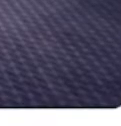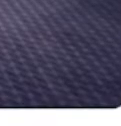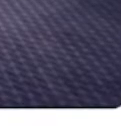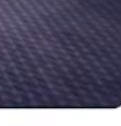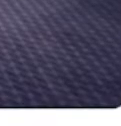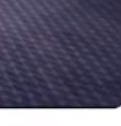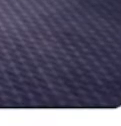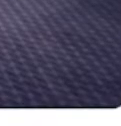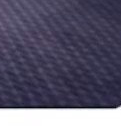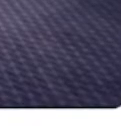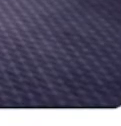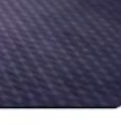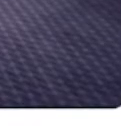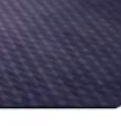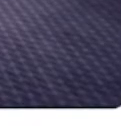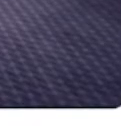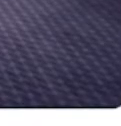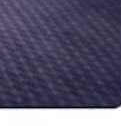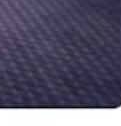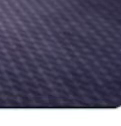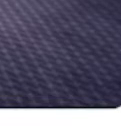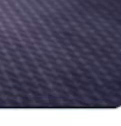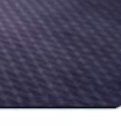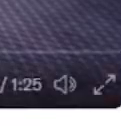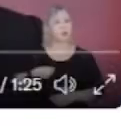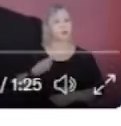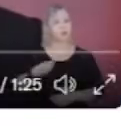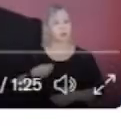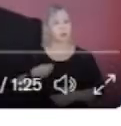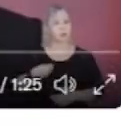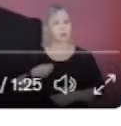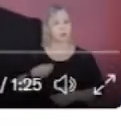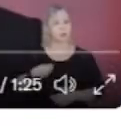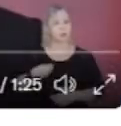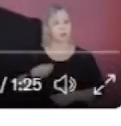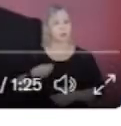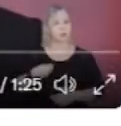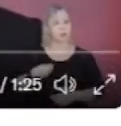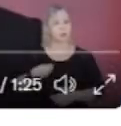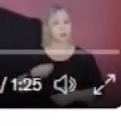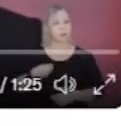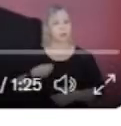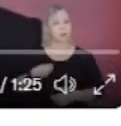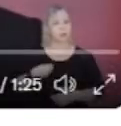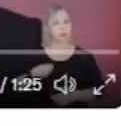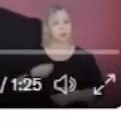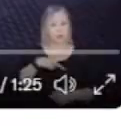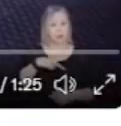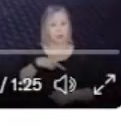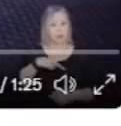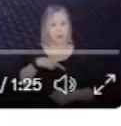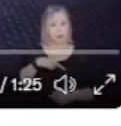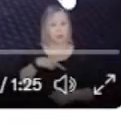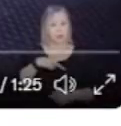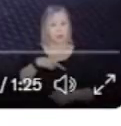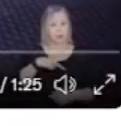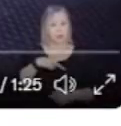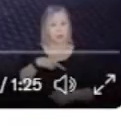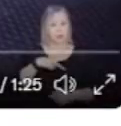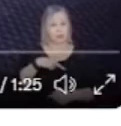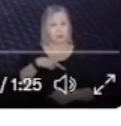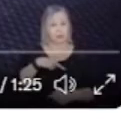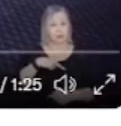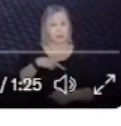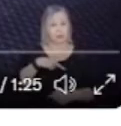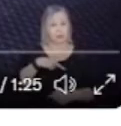Depois, são muitos sindicatos, não tenho como citá-los, todos. Você vê que a reunião está ocorrendo, quando